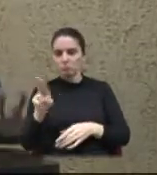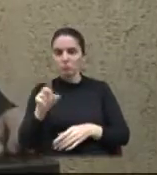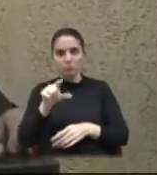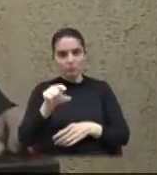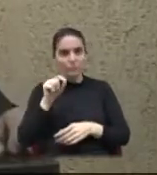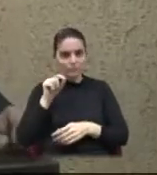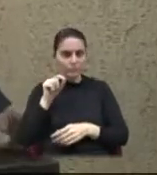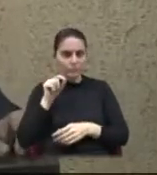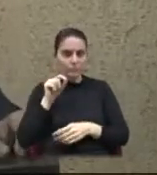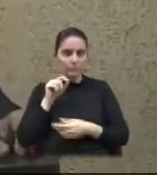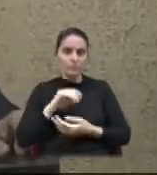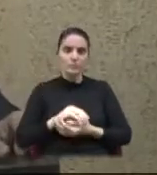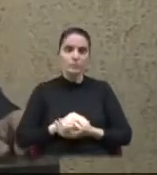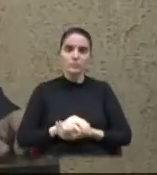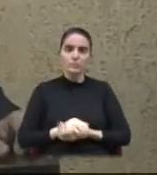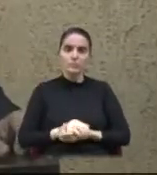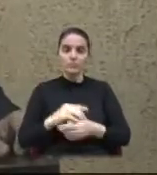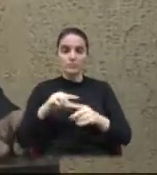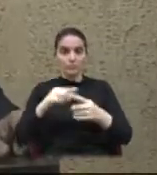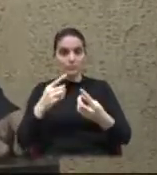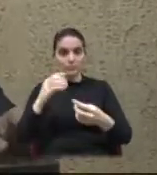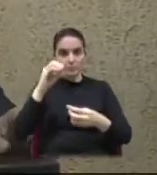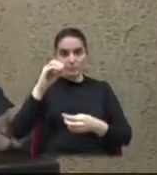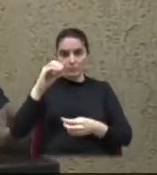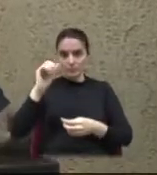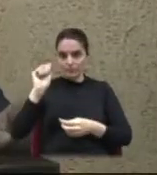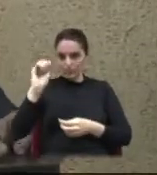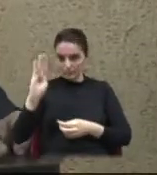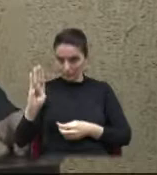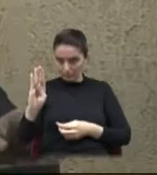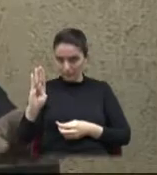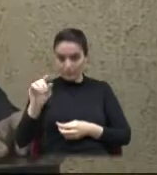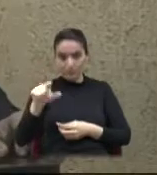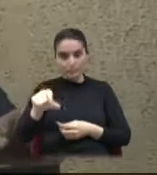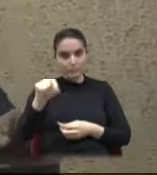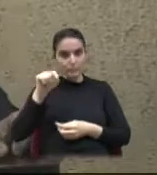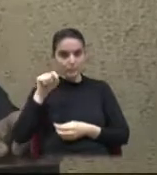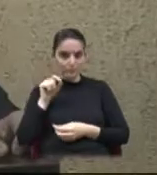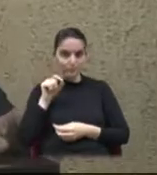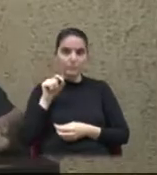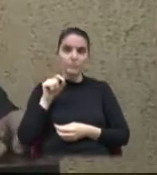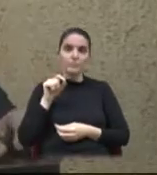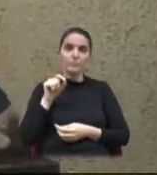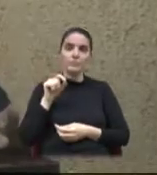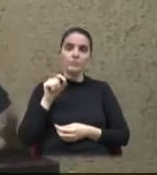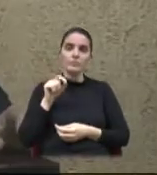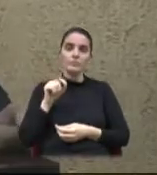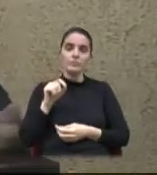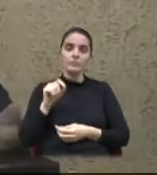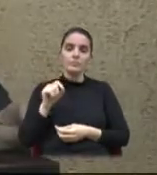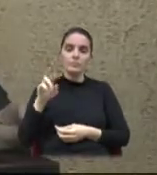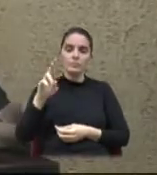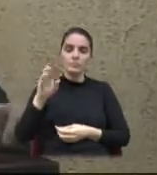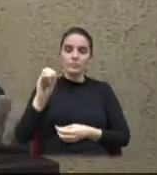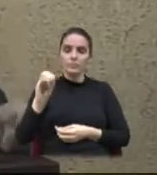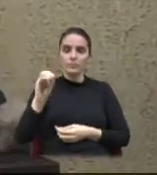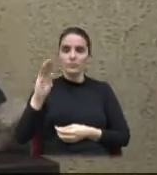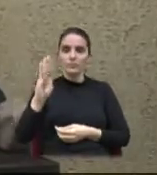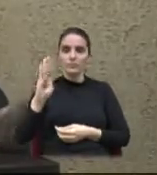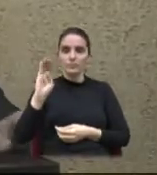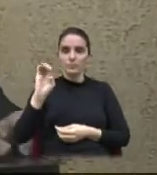com o seu nome esse diploma. Porém, a sugestão acatada por mim é o do Dr. Roberto de